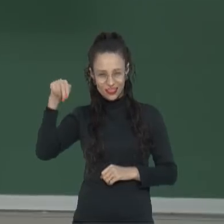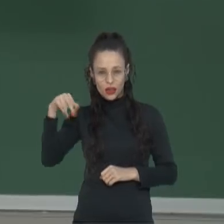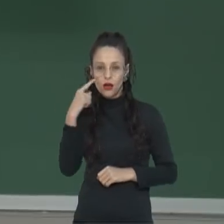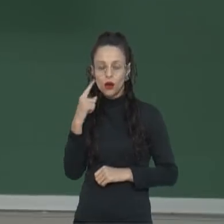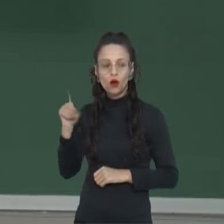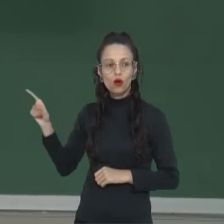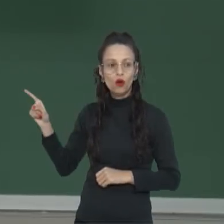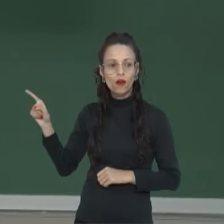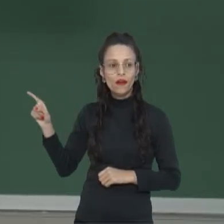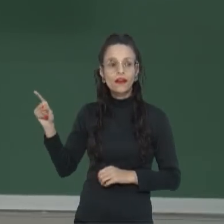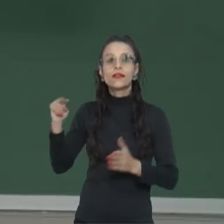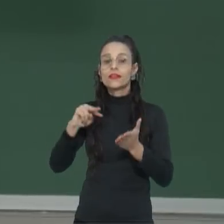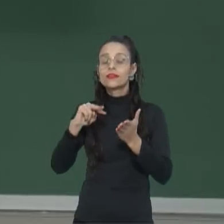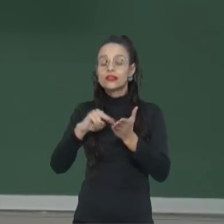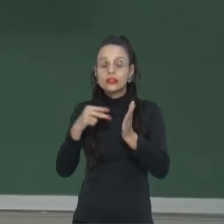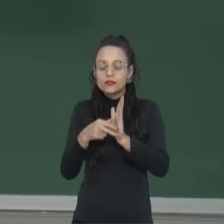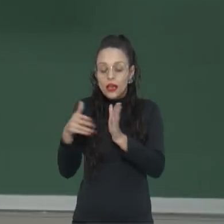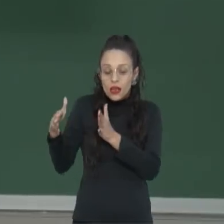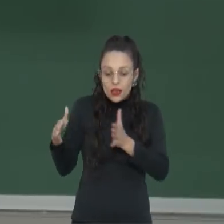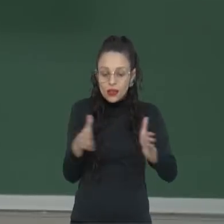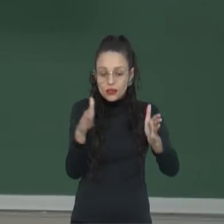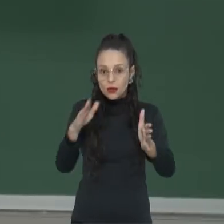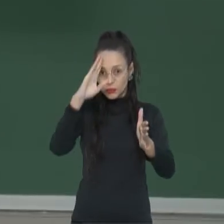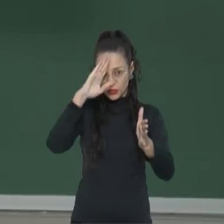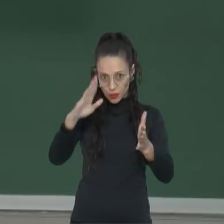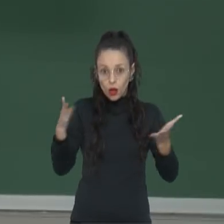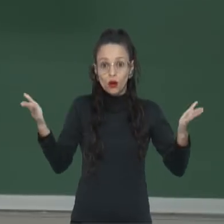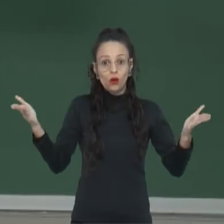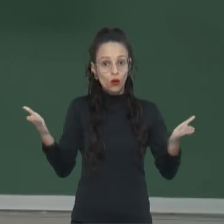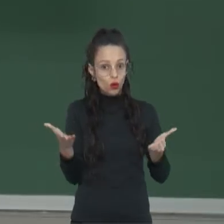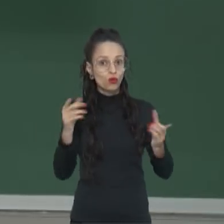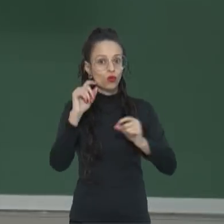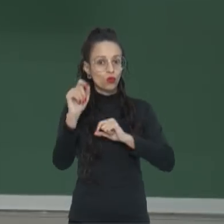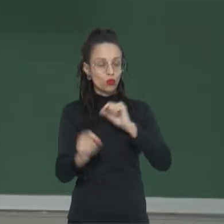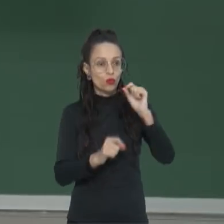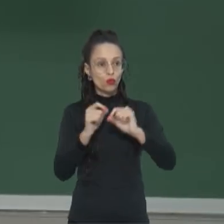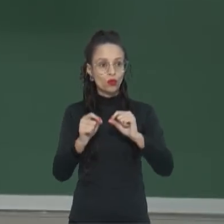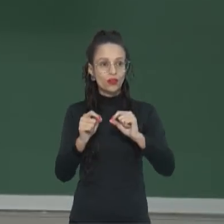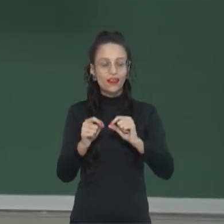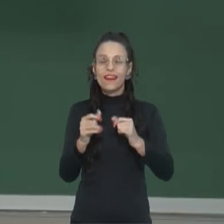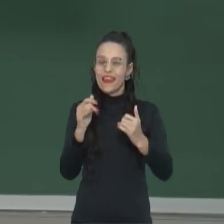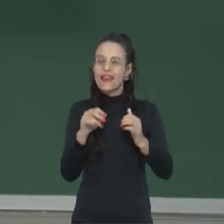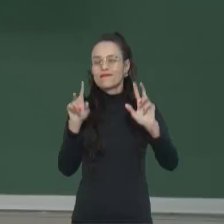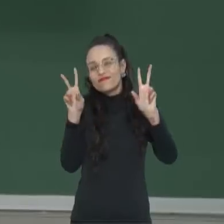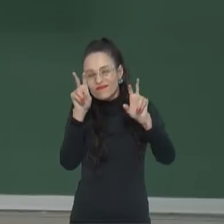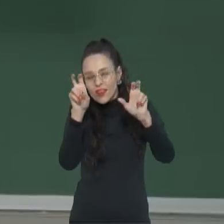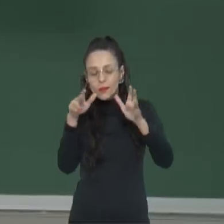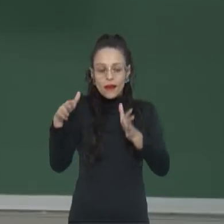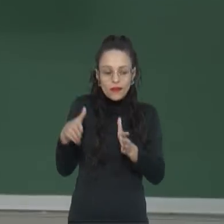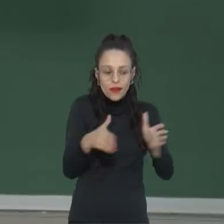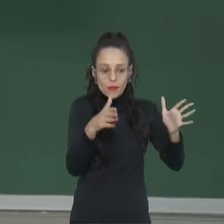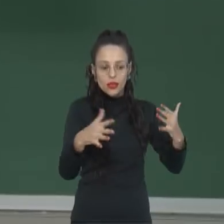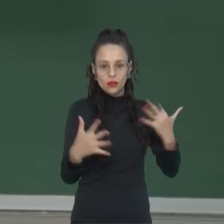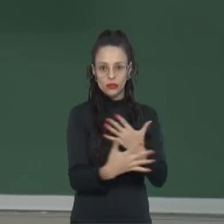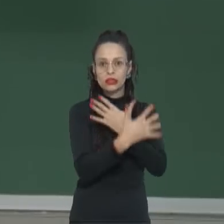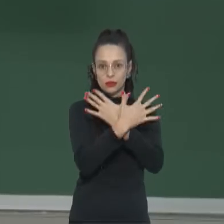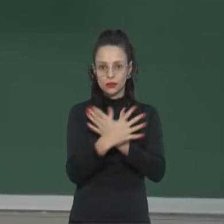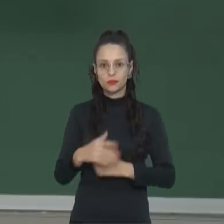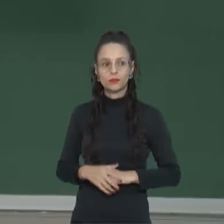inca, desculpe, significa estrada principal. Hoje se utiliza o termo caminhos incas, mas a principal estrada é a